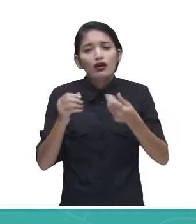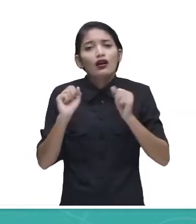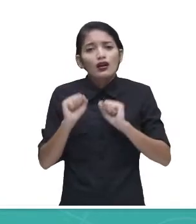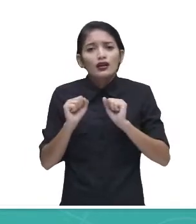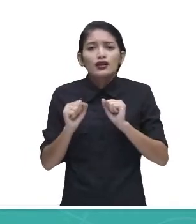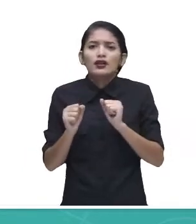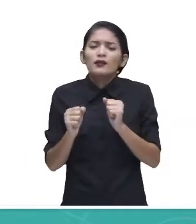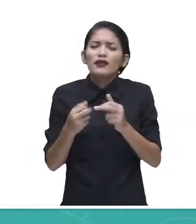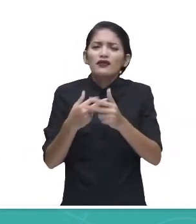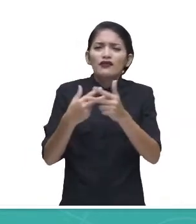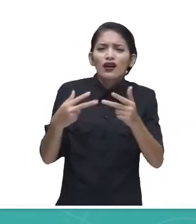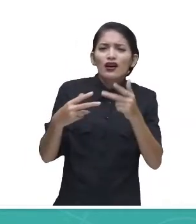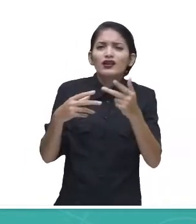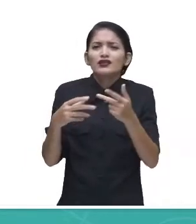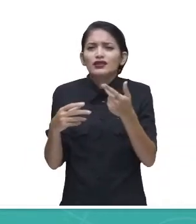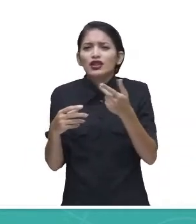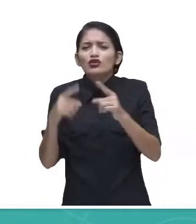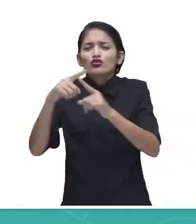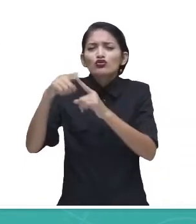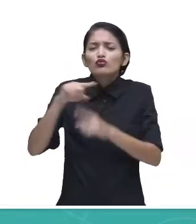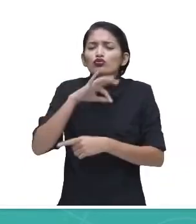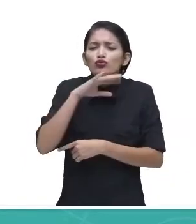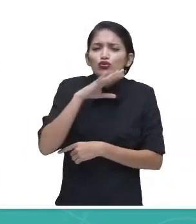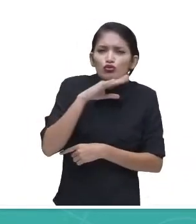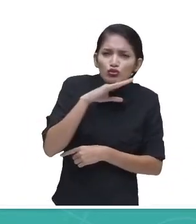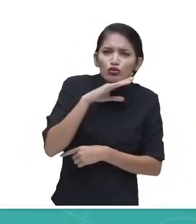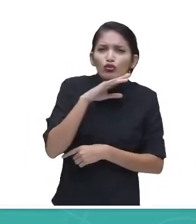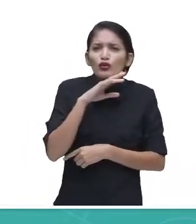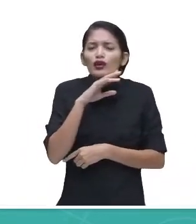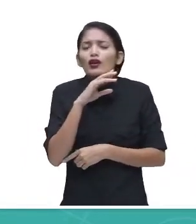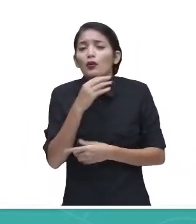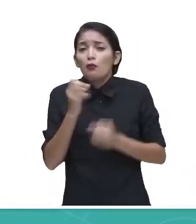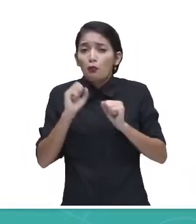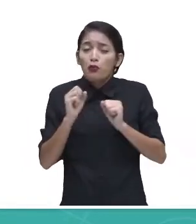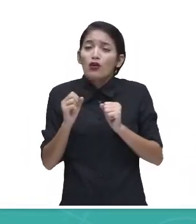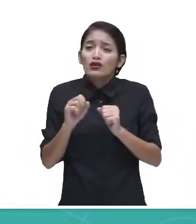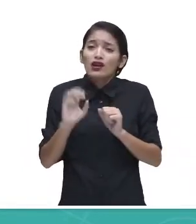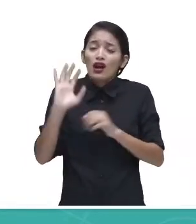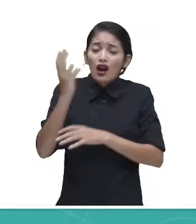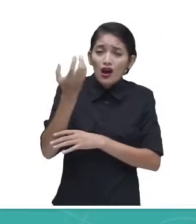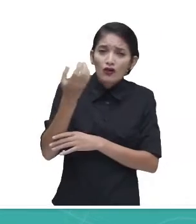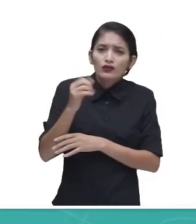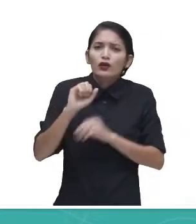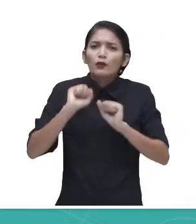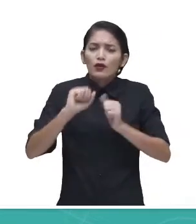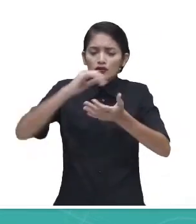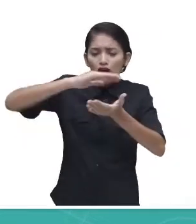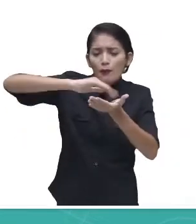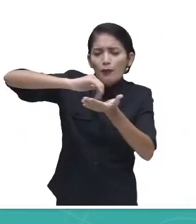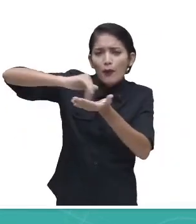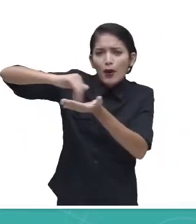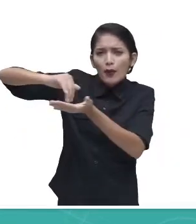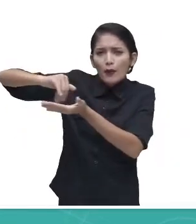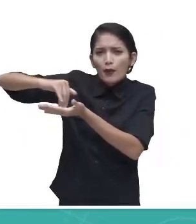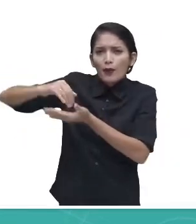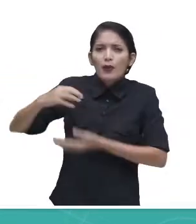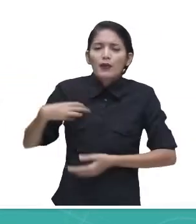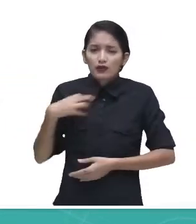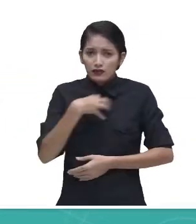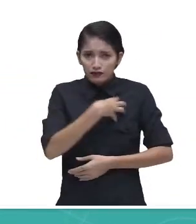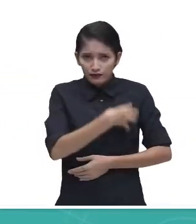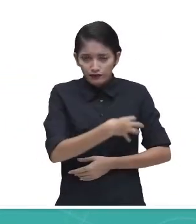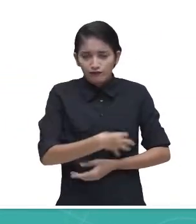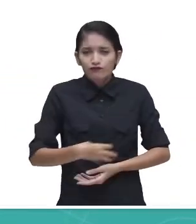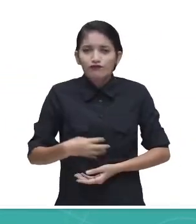substâncias tóxicas que possam causar os danos ao corpo sejam retiradas do organismo. Importante